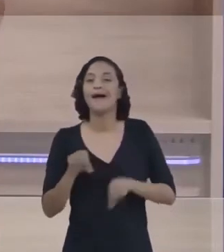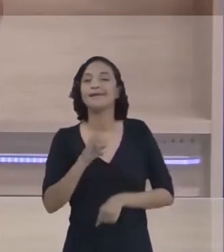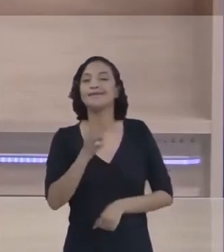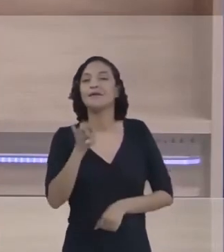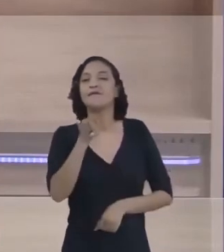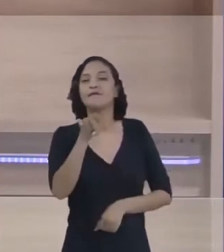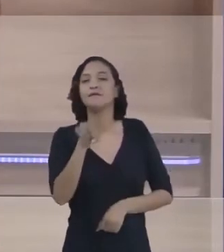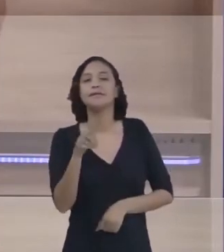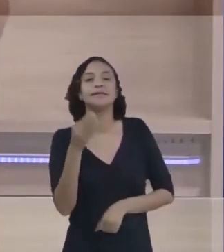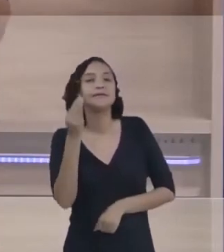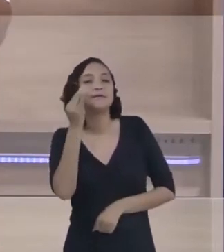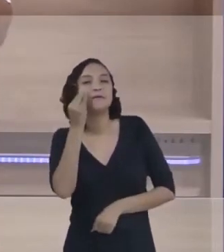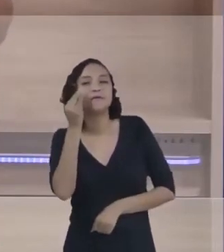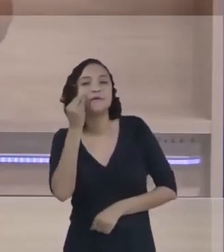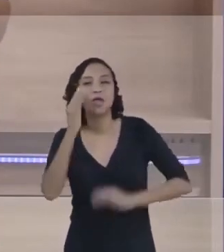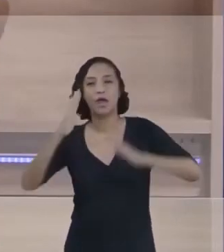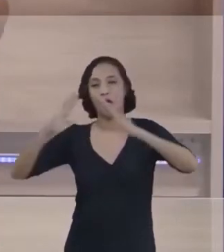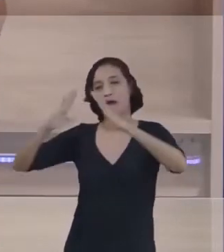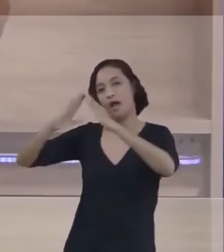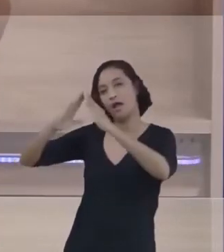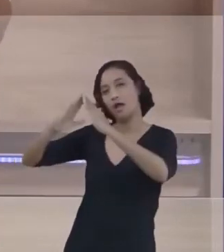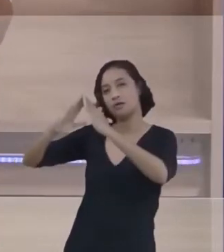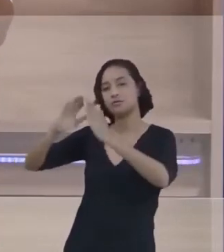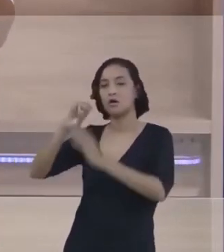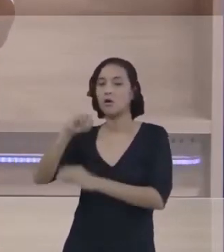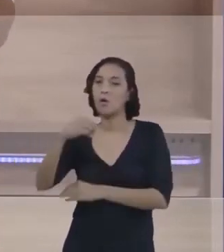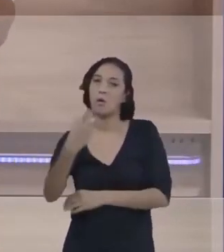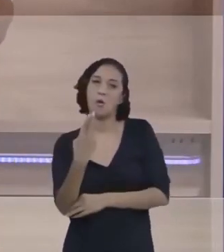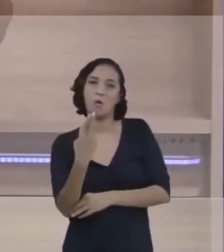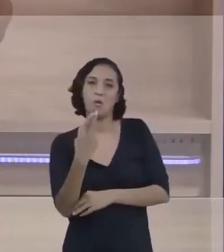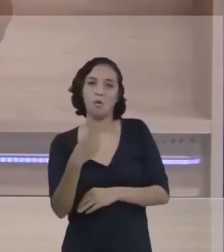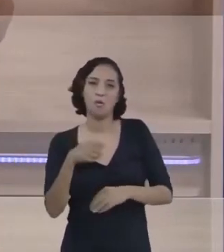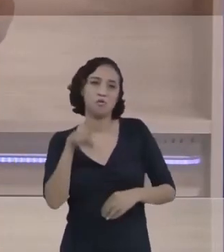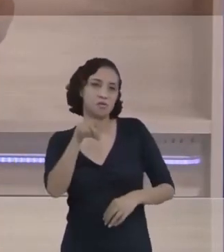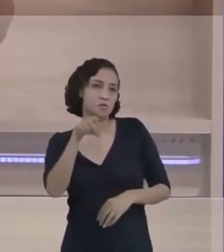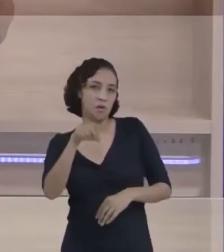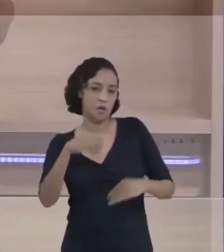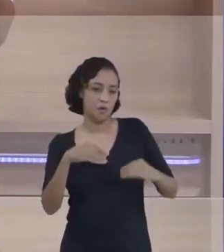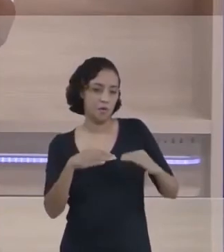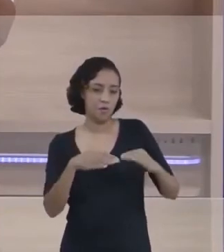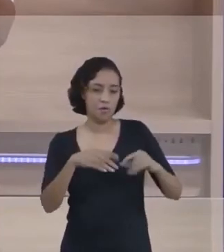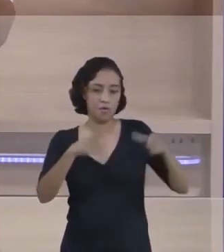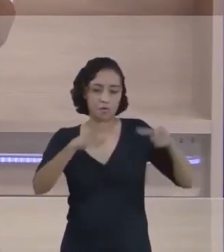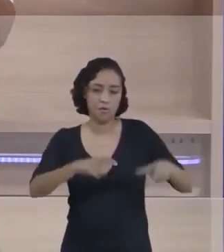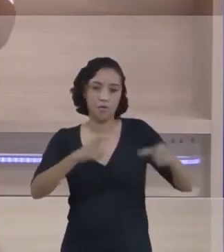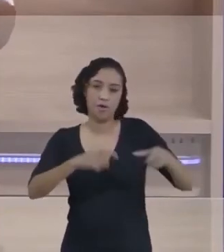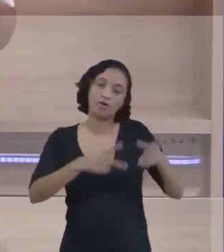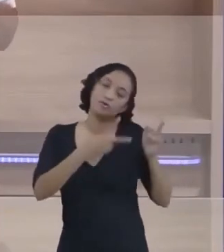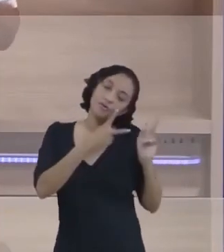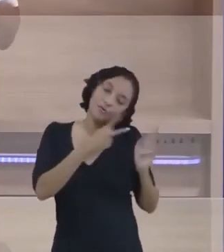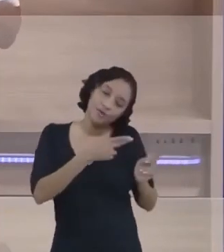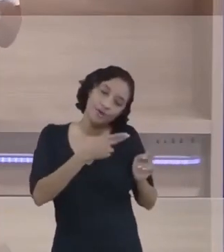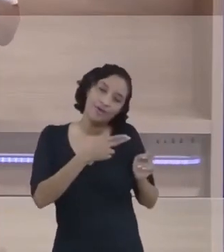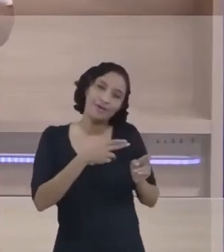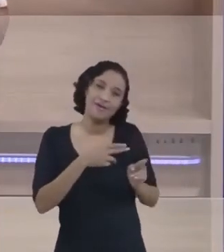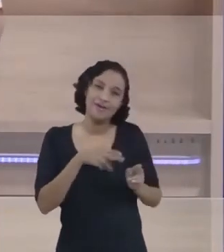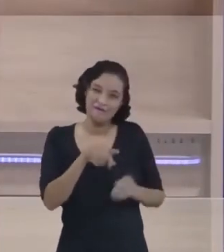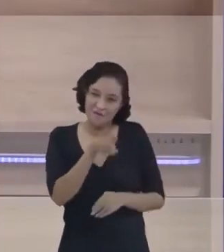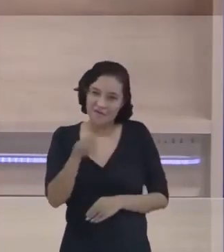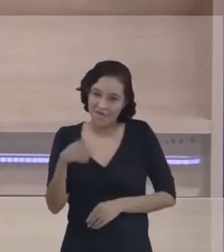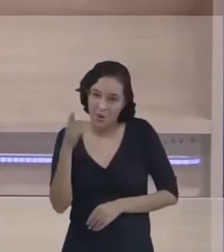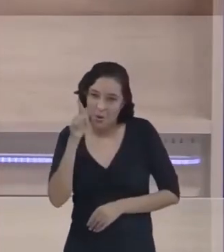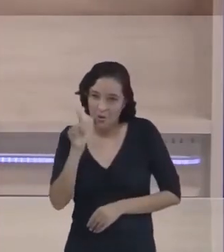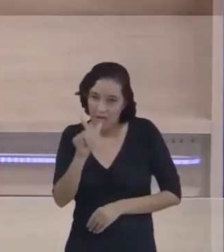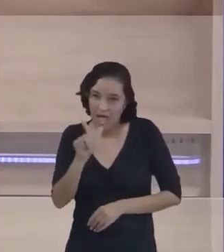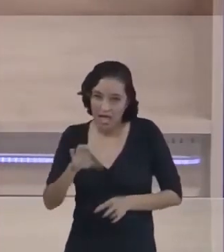o seu quarto, a sua cozinha, você vai usar a régua? Até poderia, mas ia demorar bastante, crianças.